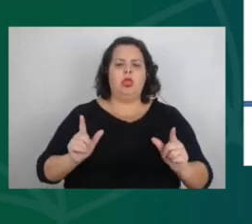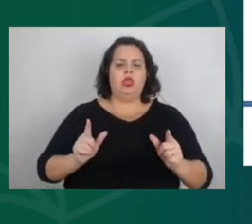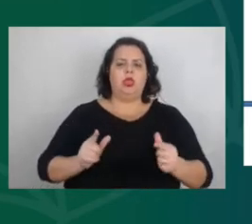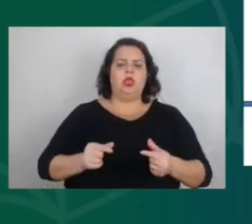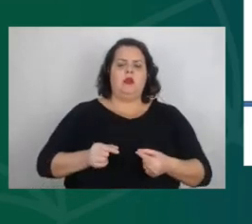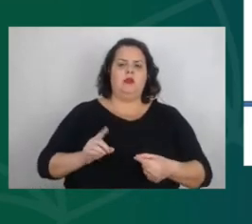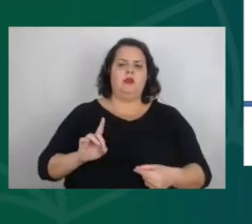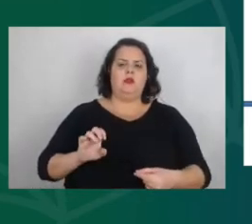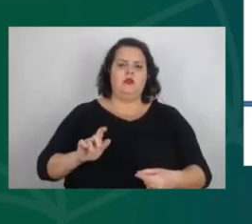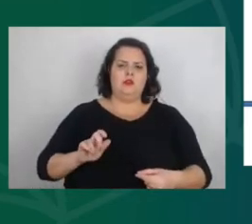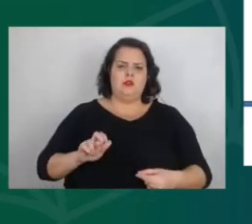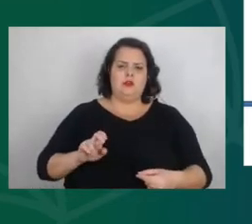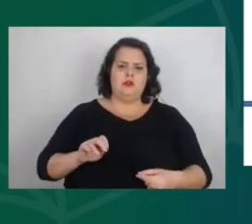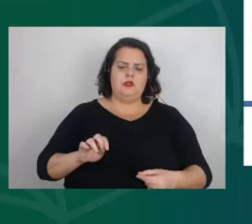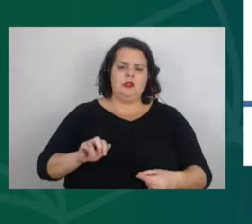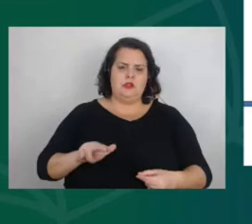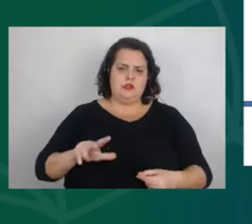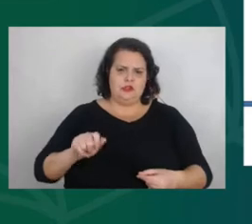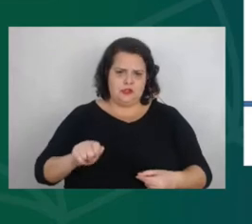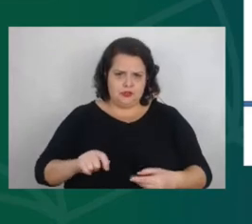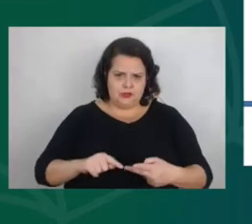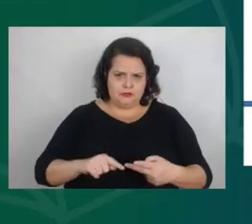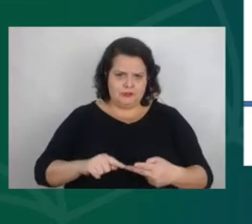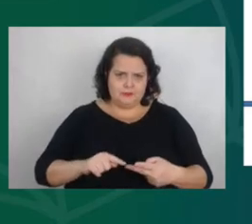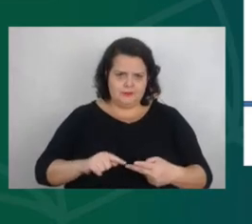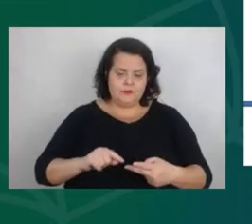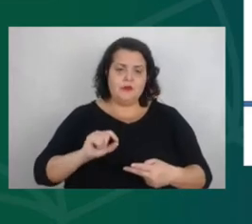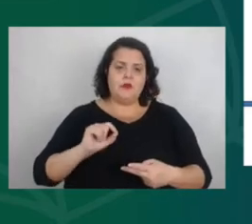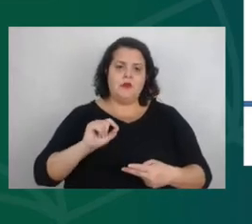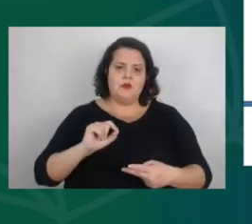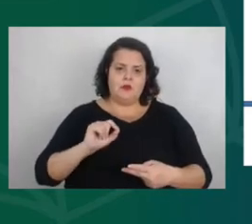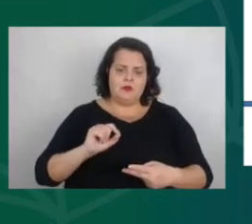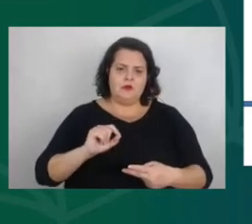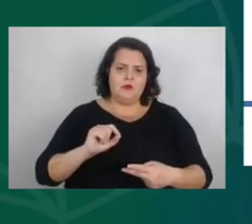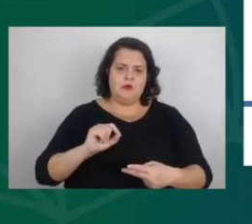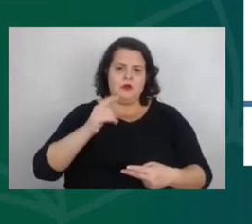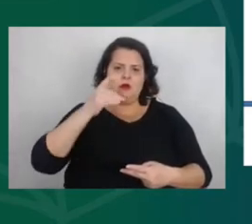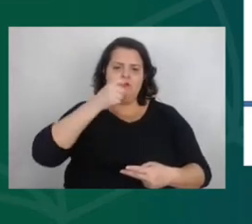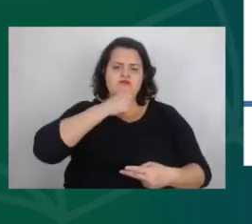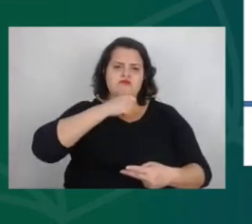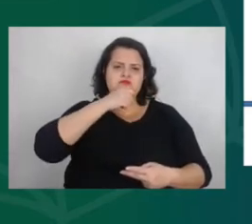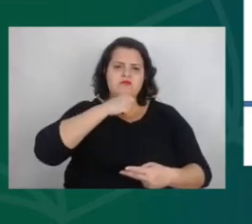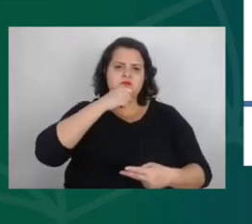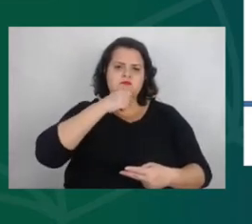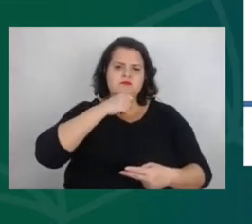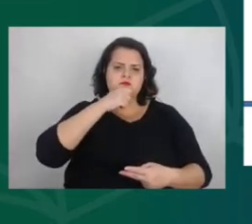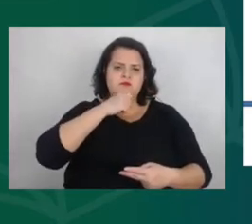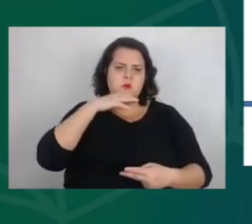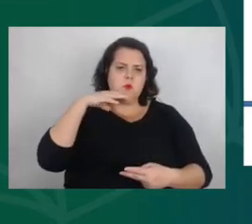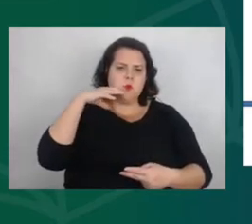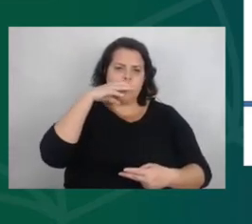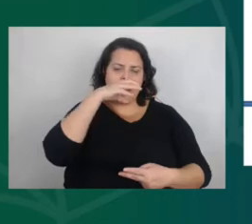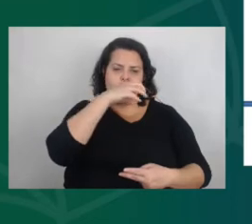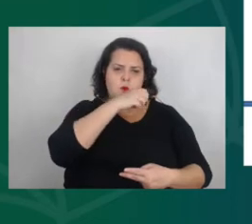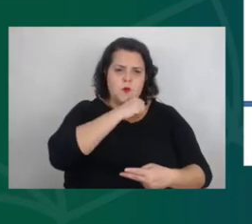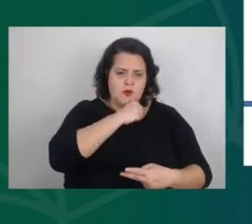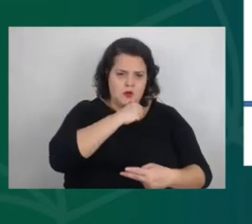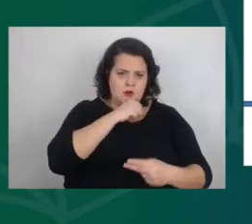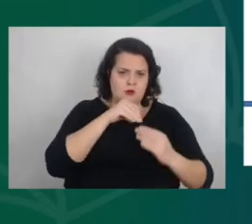passando a processos de envelhecimento, que hoje sabe que o processo de envelhecimento